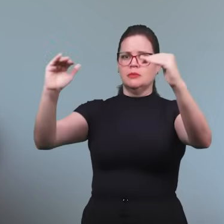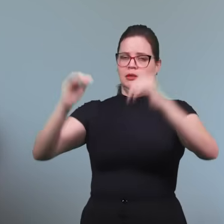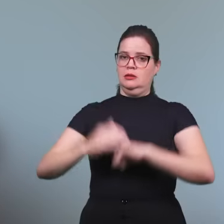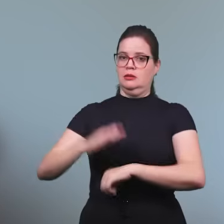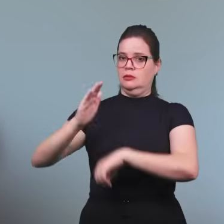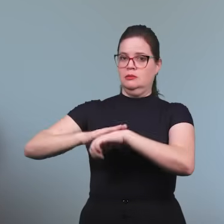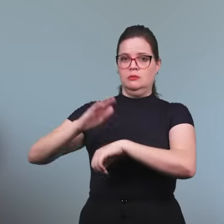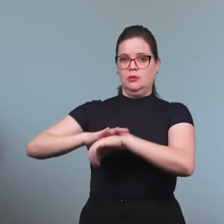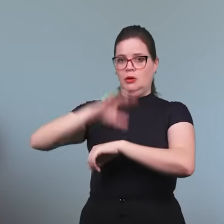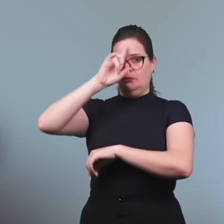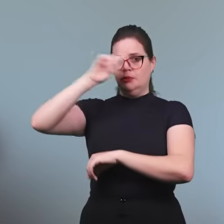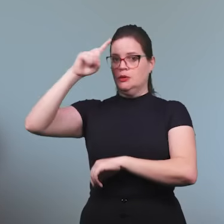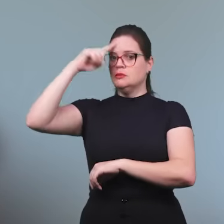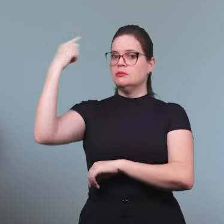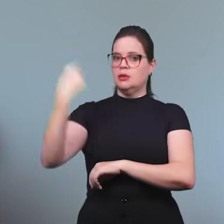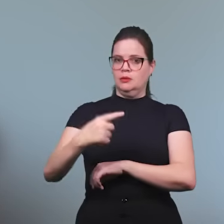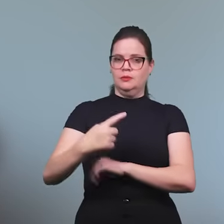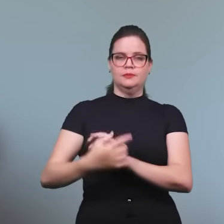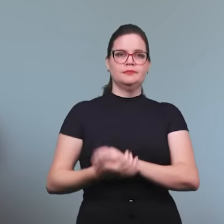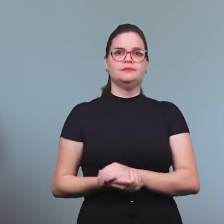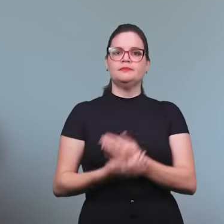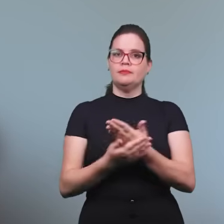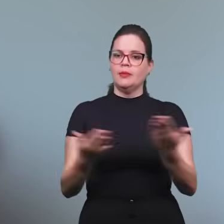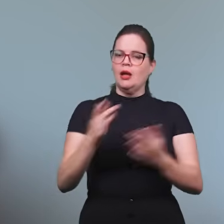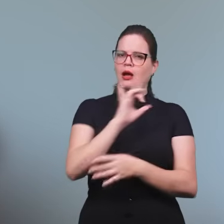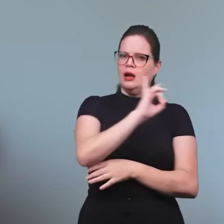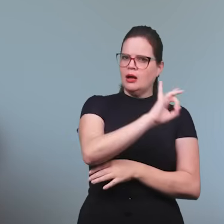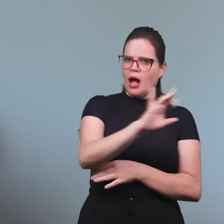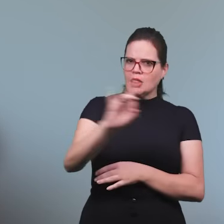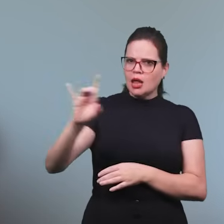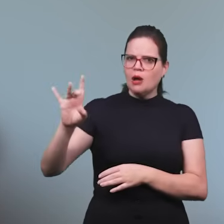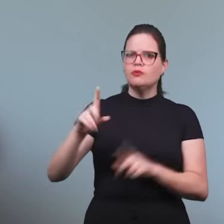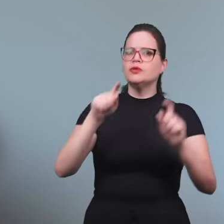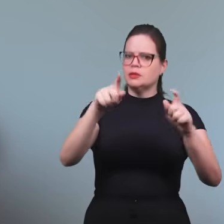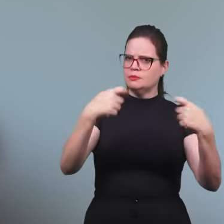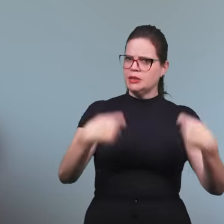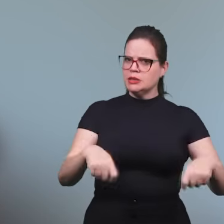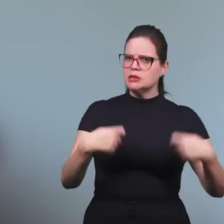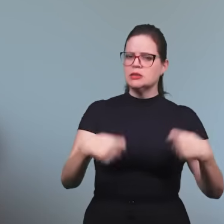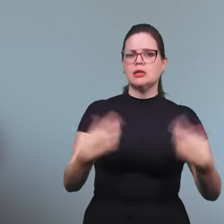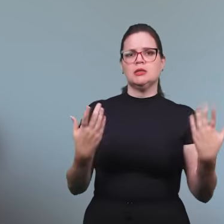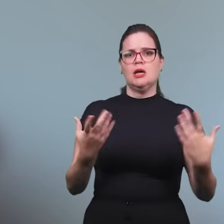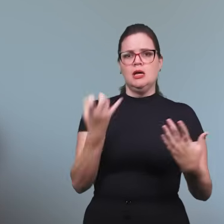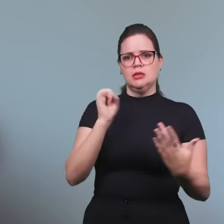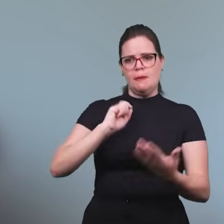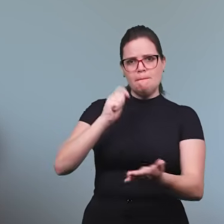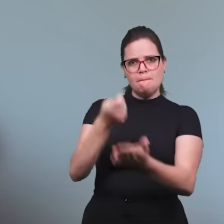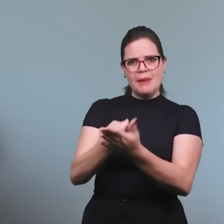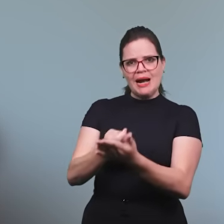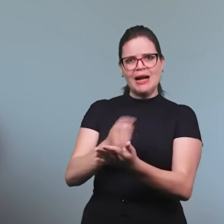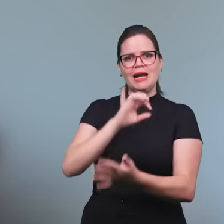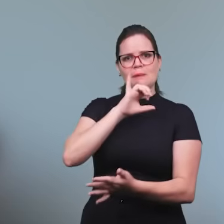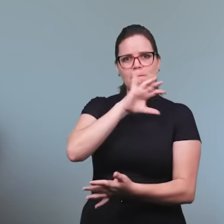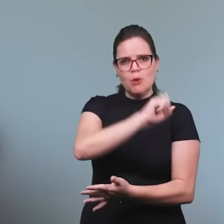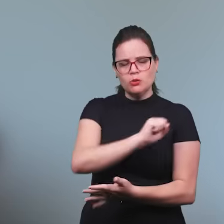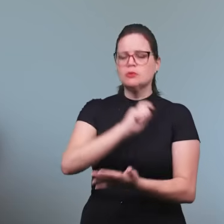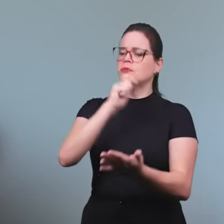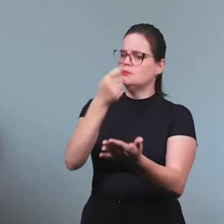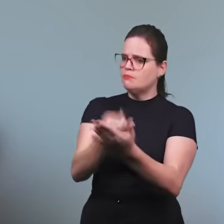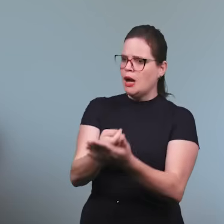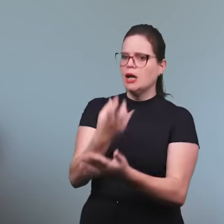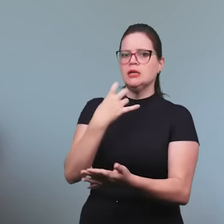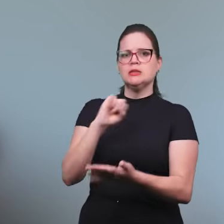ordenadas por Deus. Portanto, dai a cada um o que deveis, a quem tributo, tributo, a quem